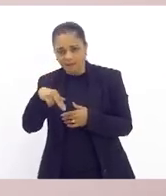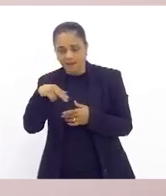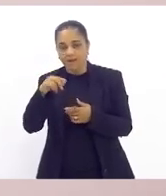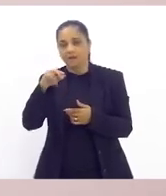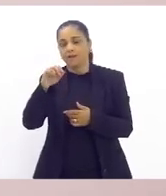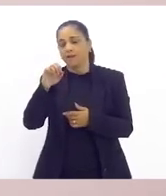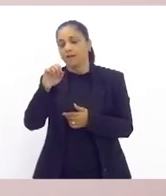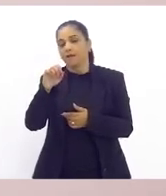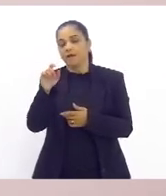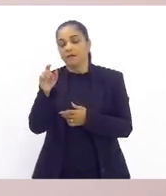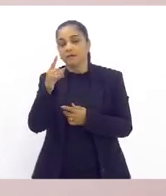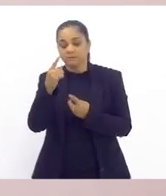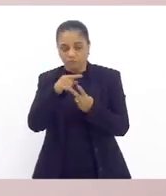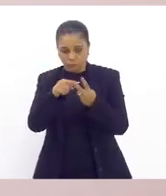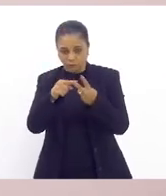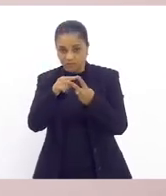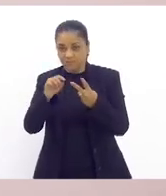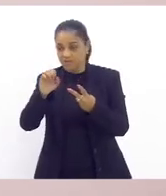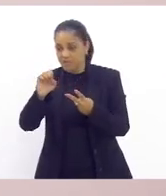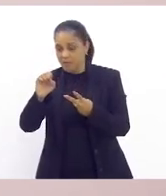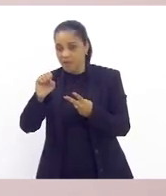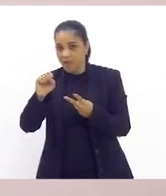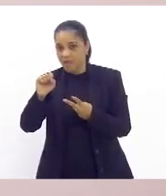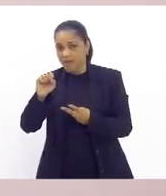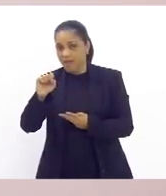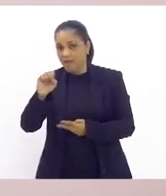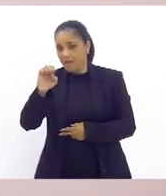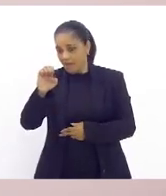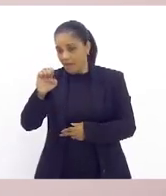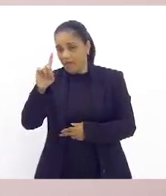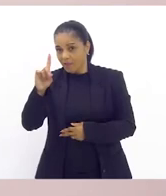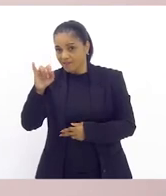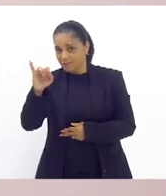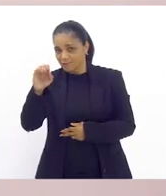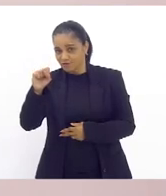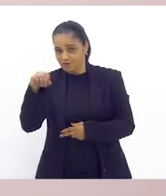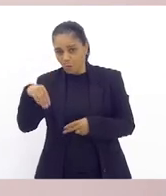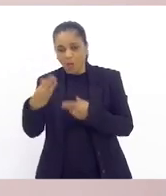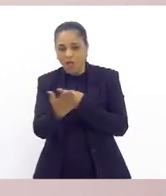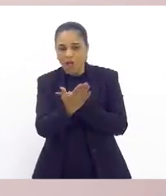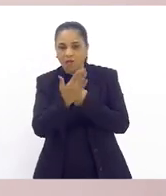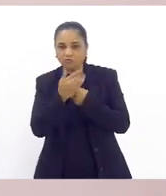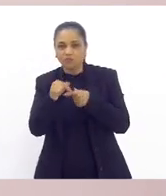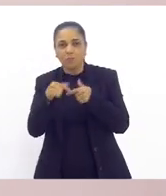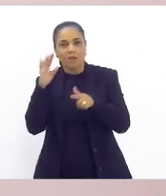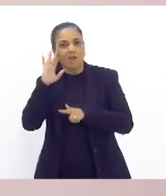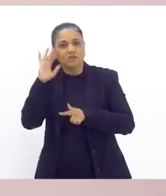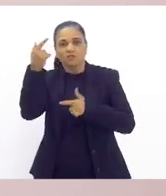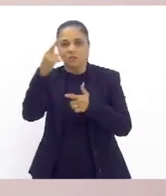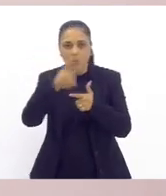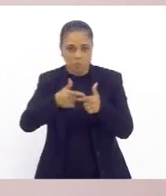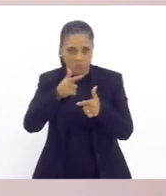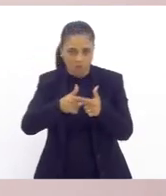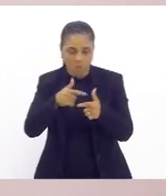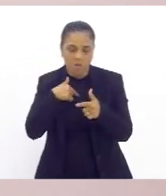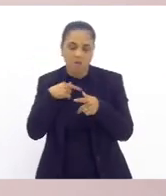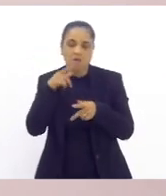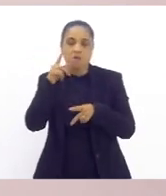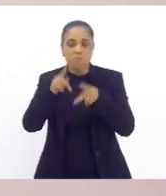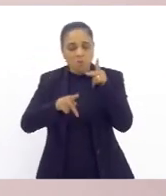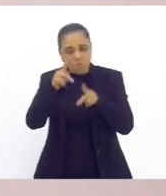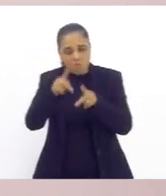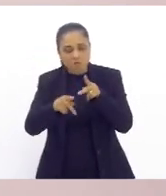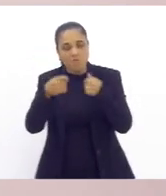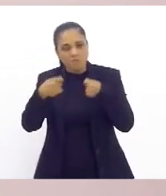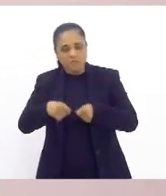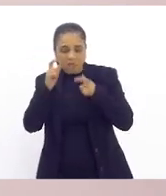Por favor nos ajude a resolver este problema mas pedimos e imploramos pelo público da nossa cidade que carece